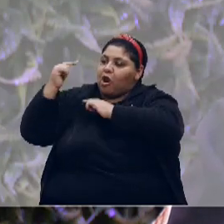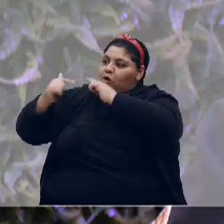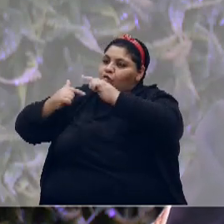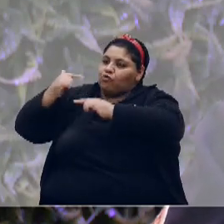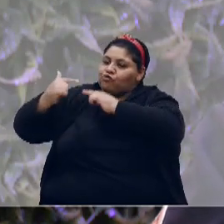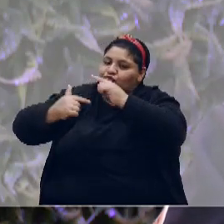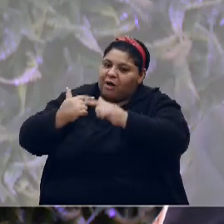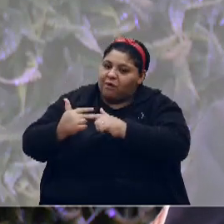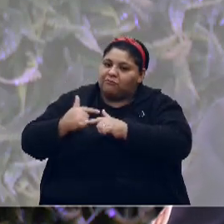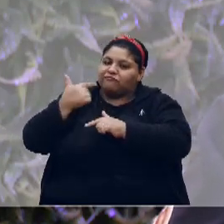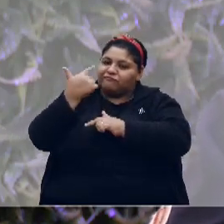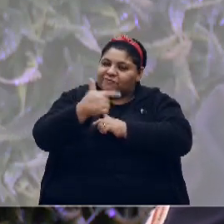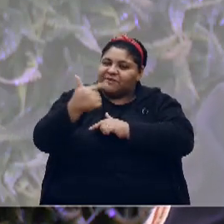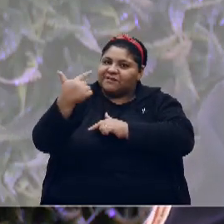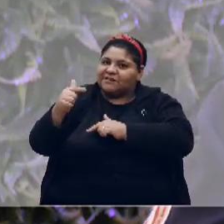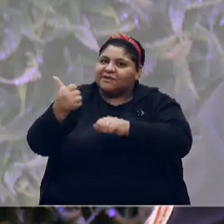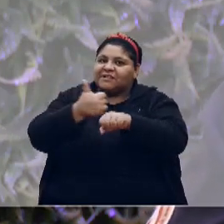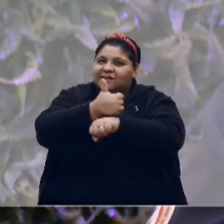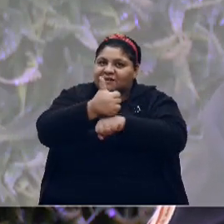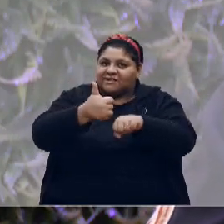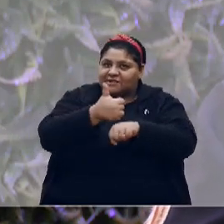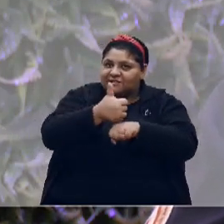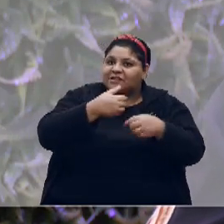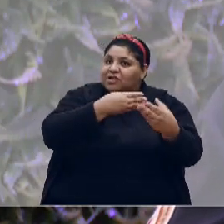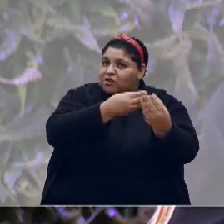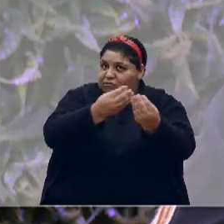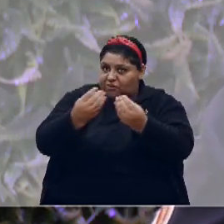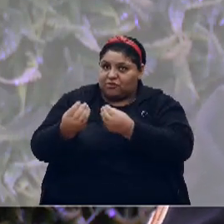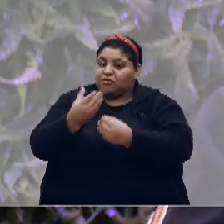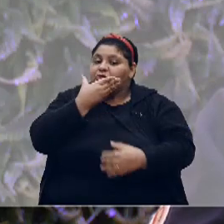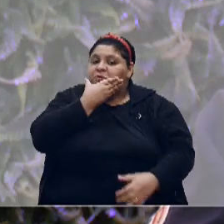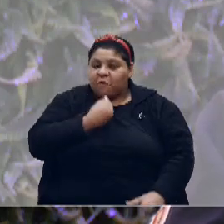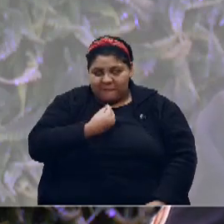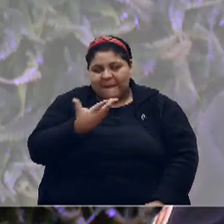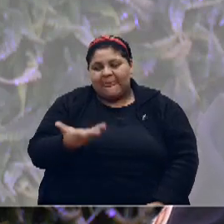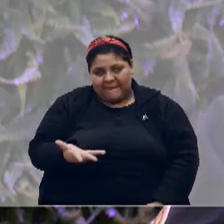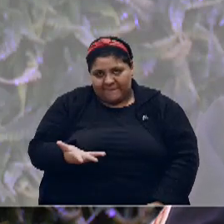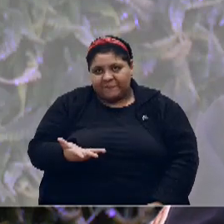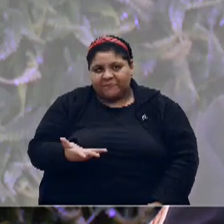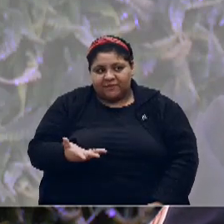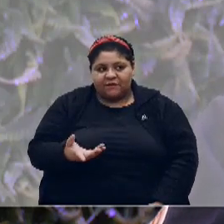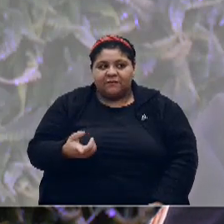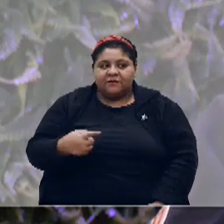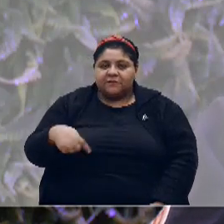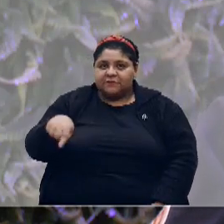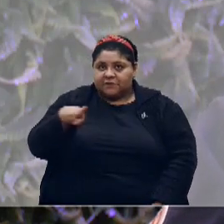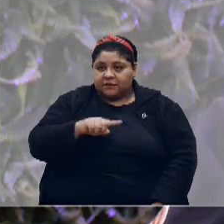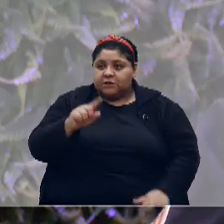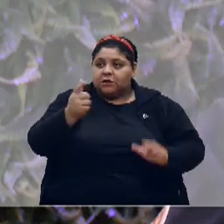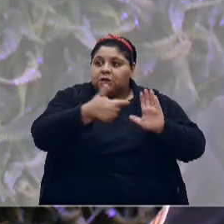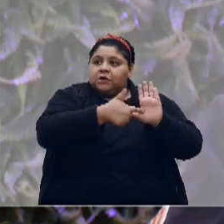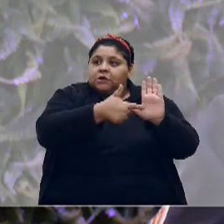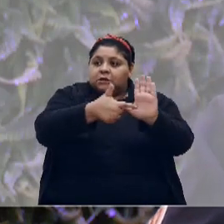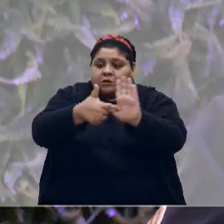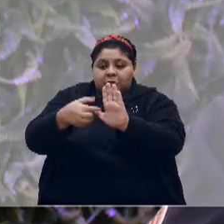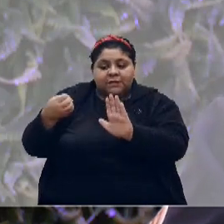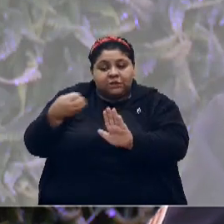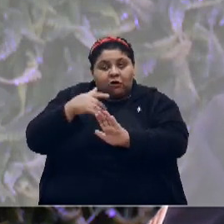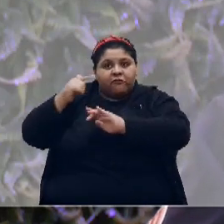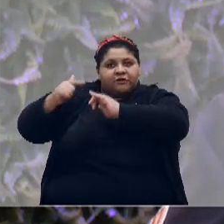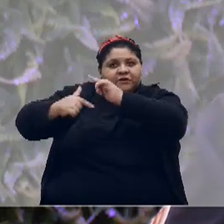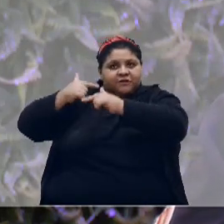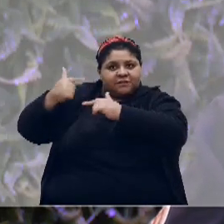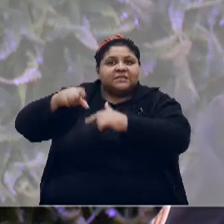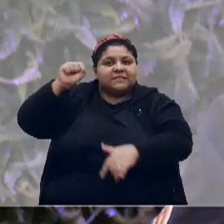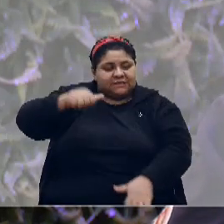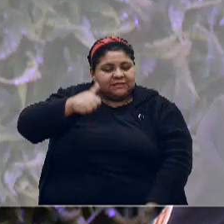geração em geração as profissões onde geralmente são, né, do homem. Então, a gente vir mostrar para essa nova geração que